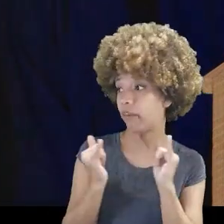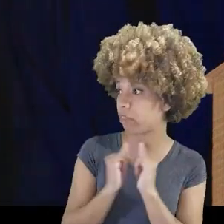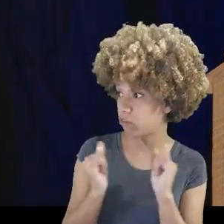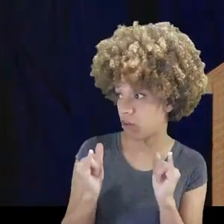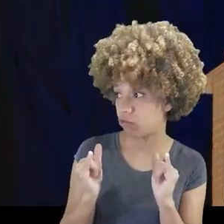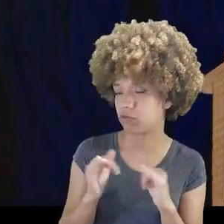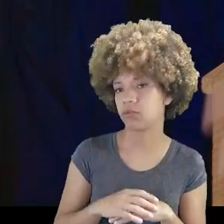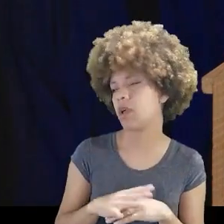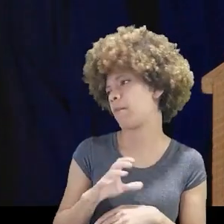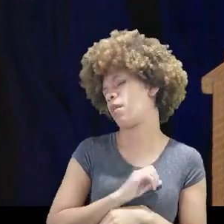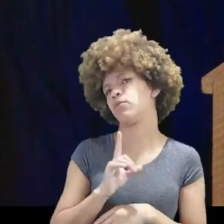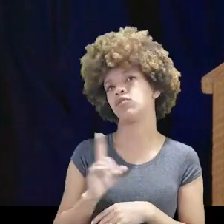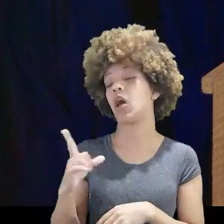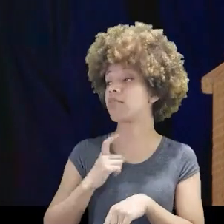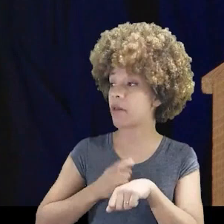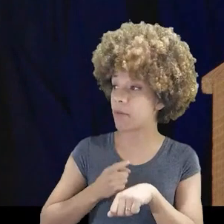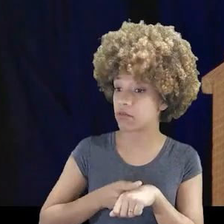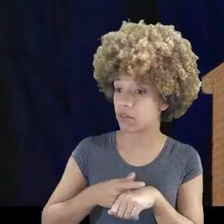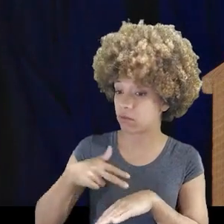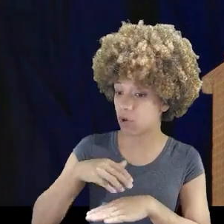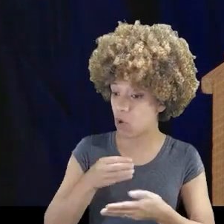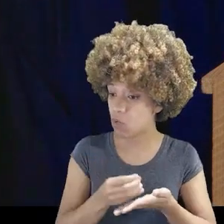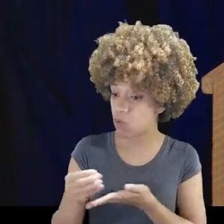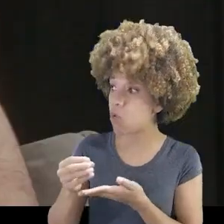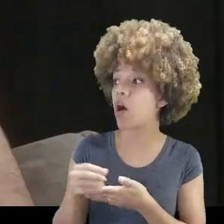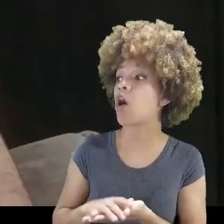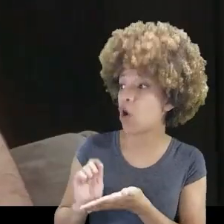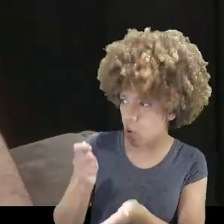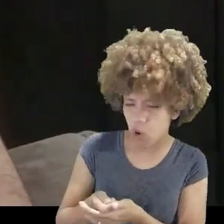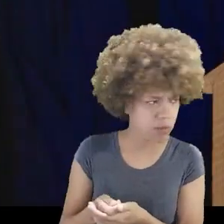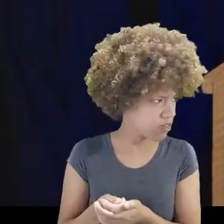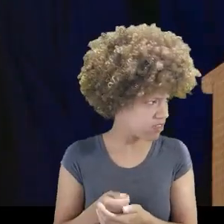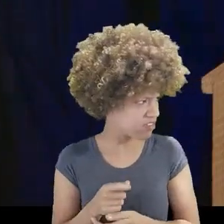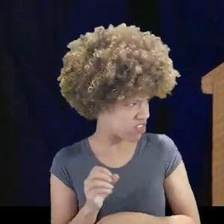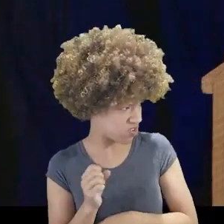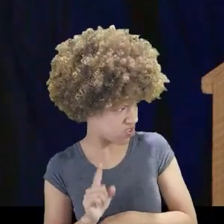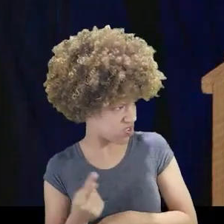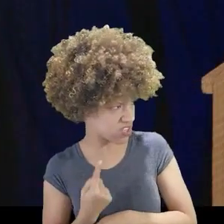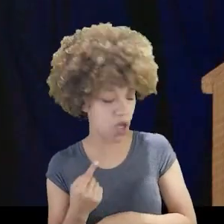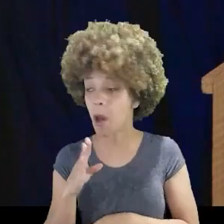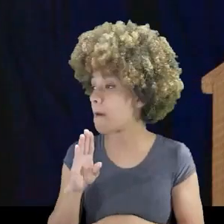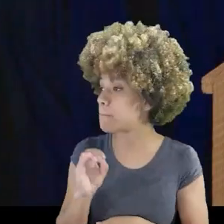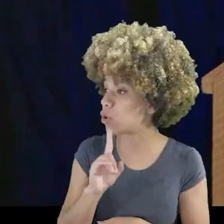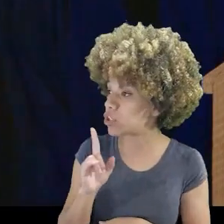energéticas amor de Deus tem pedra que anda sozinha compra pé de hoje